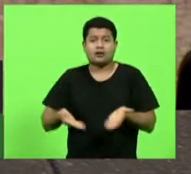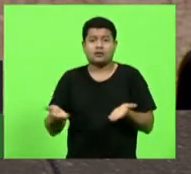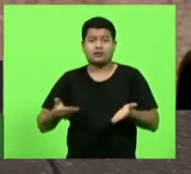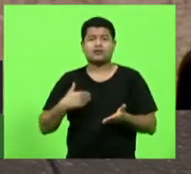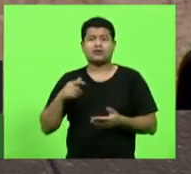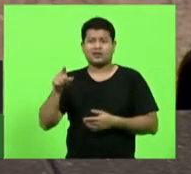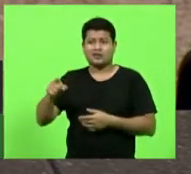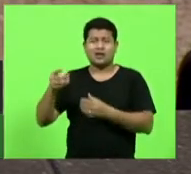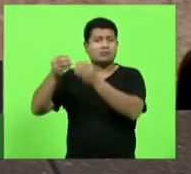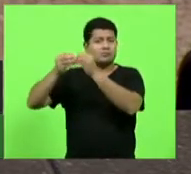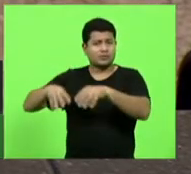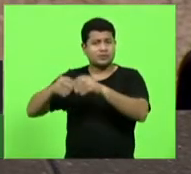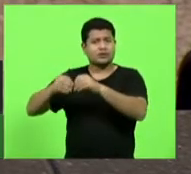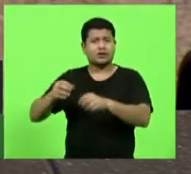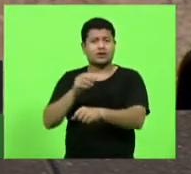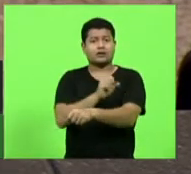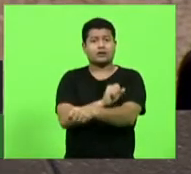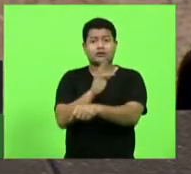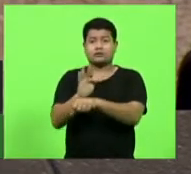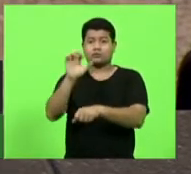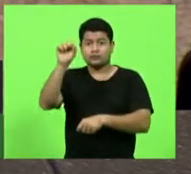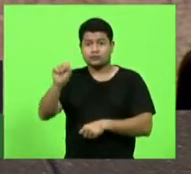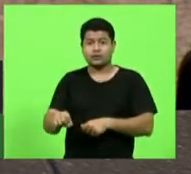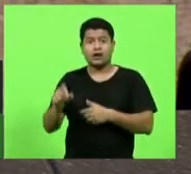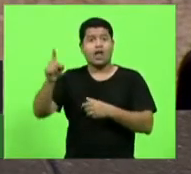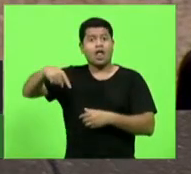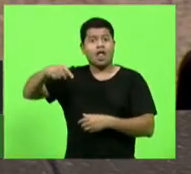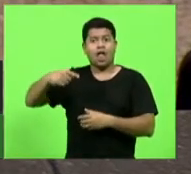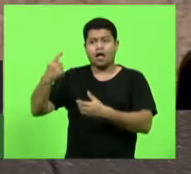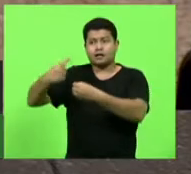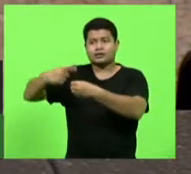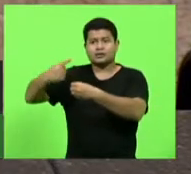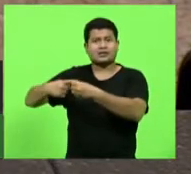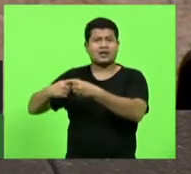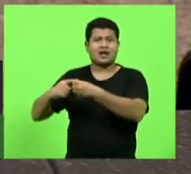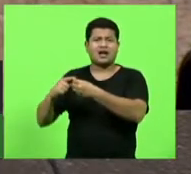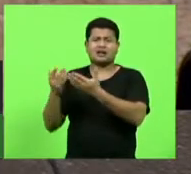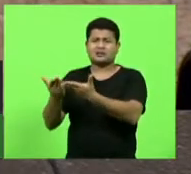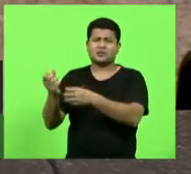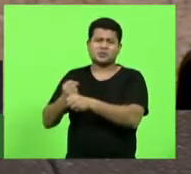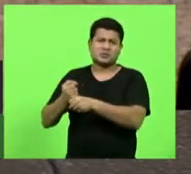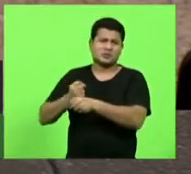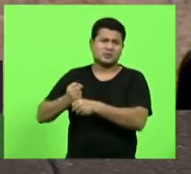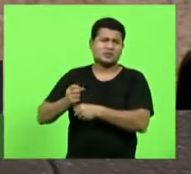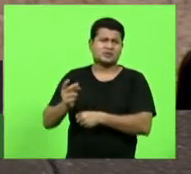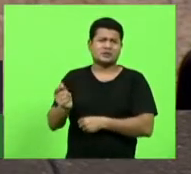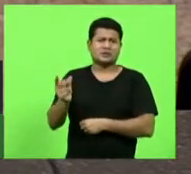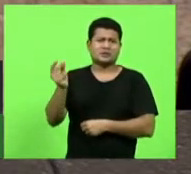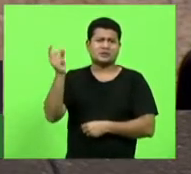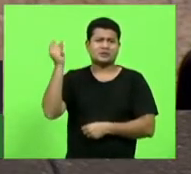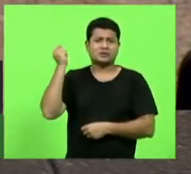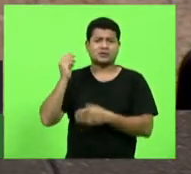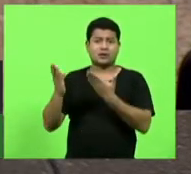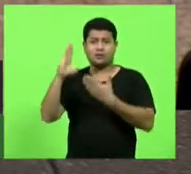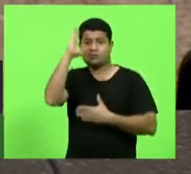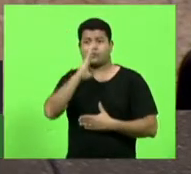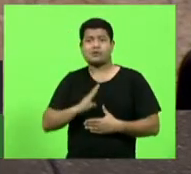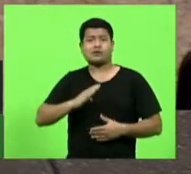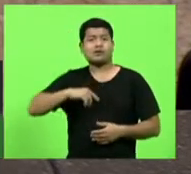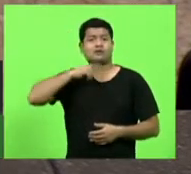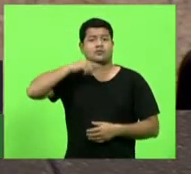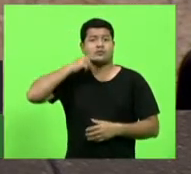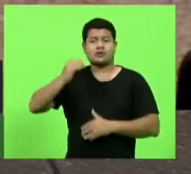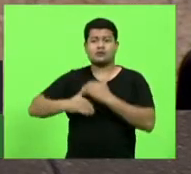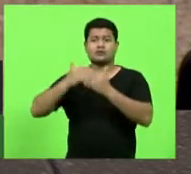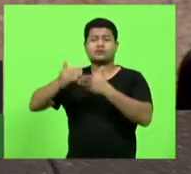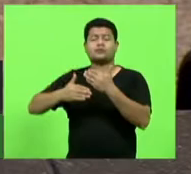que é no entendimento de muitos, a cidade mais antiga do Brasil, e ela não consegue desenvolver por